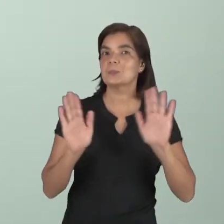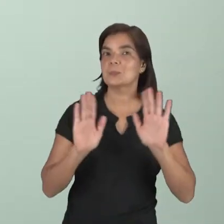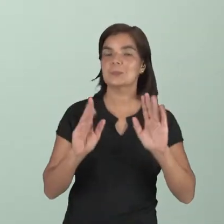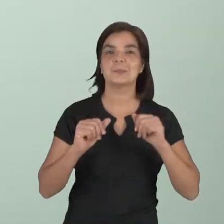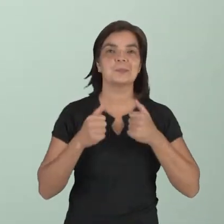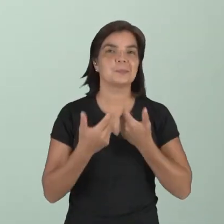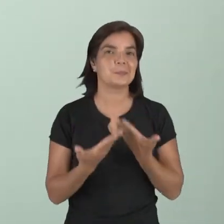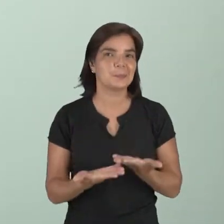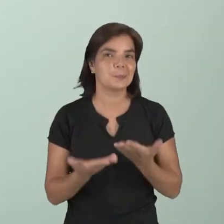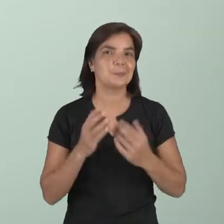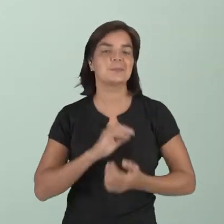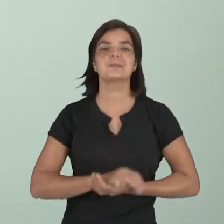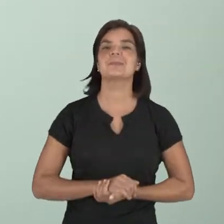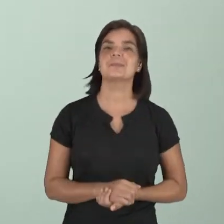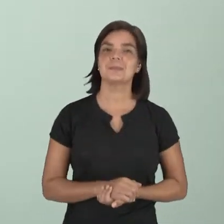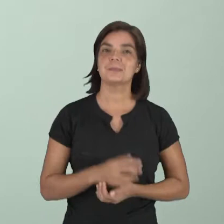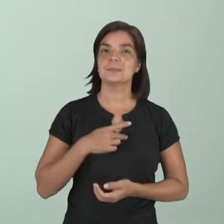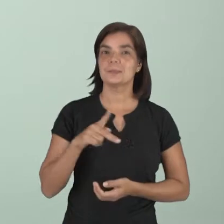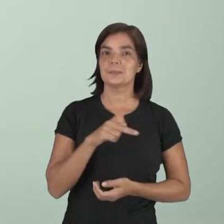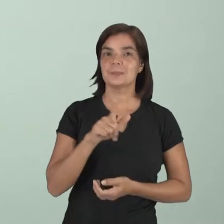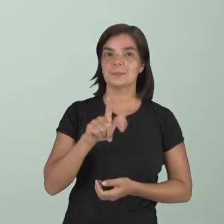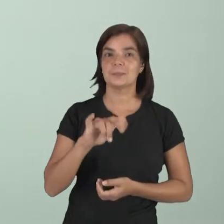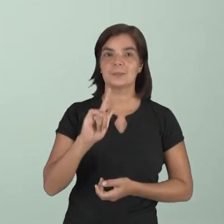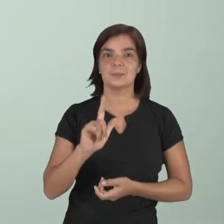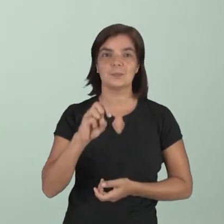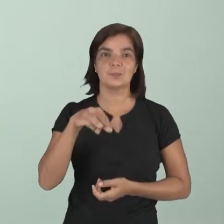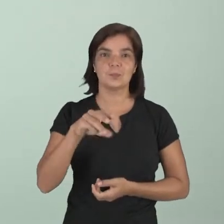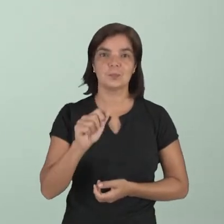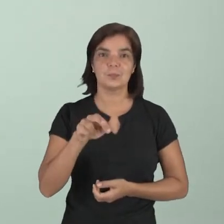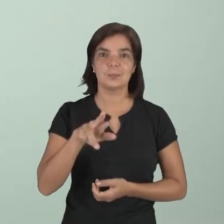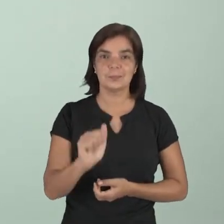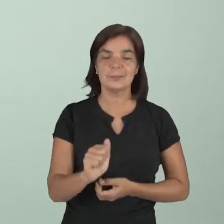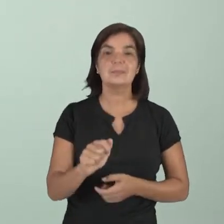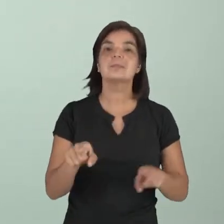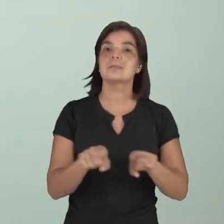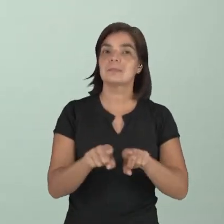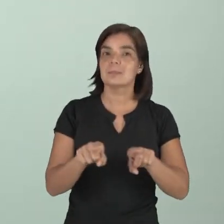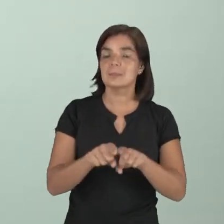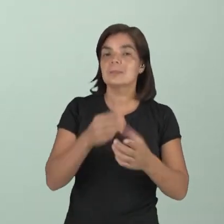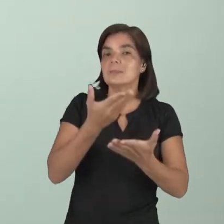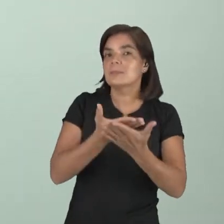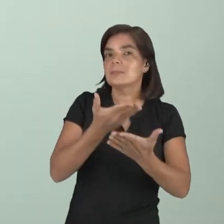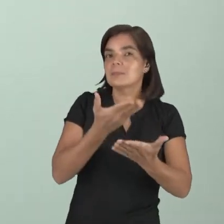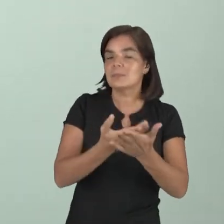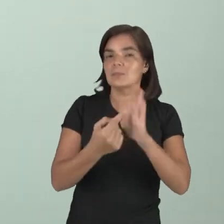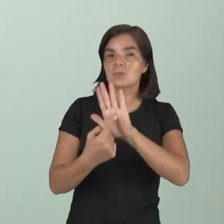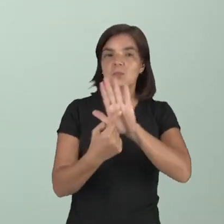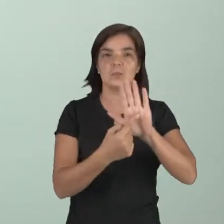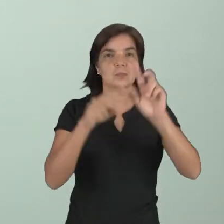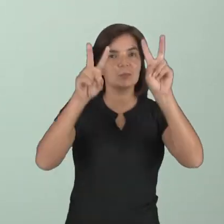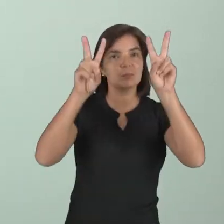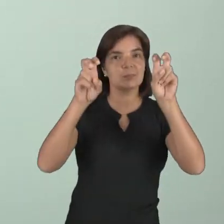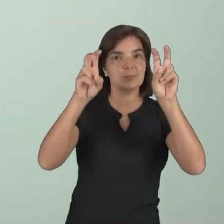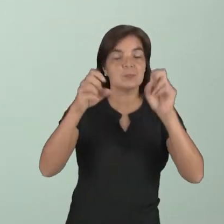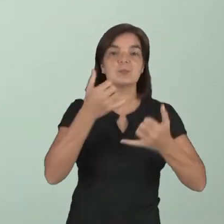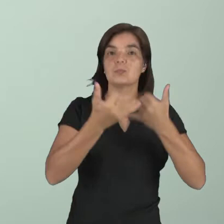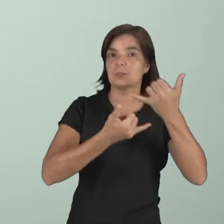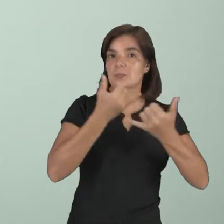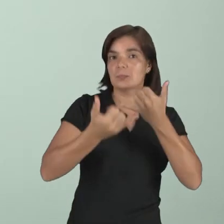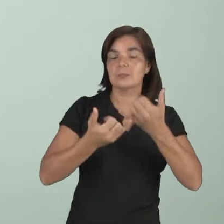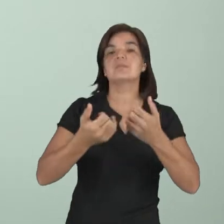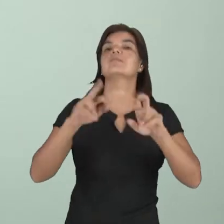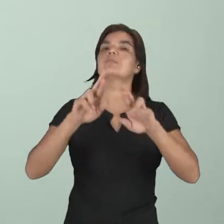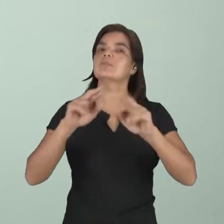Olá, turma! Tudo bem com vocês? Sou a professora Gilmara Bandeira. Para a aula de hoje, trago o tema esporte versus